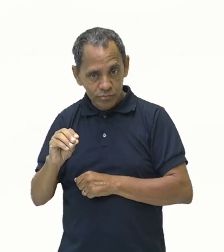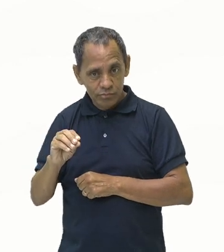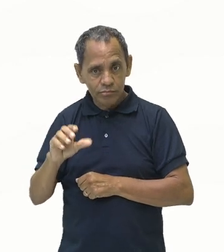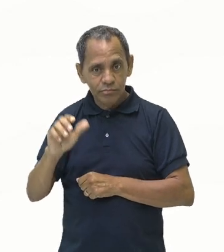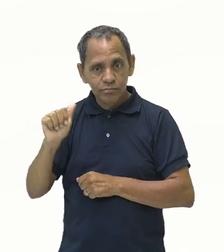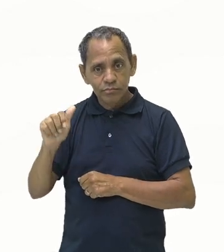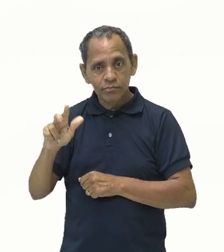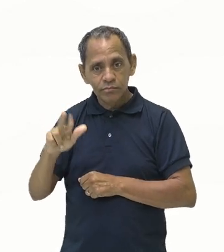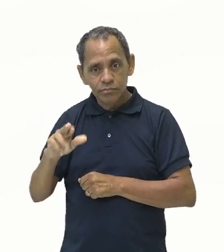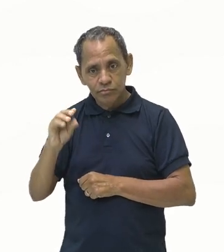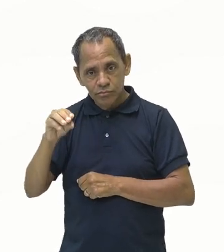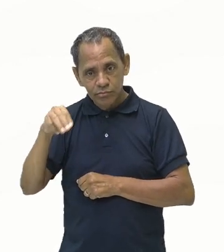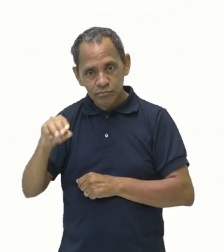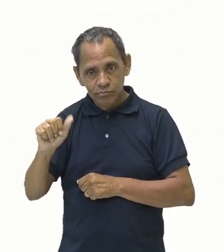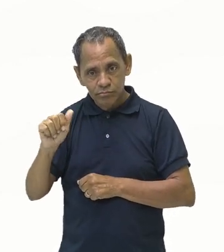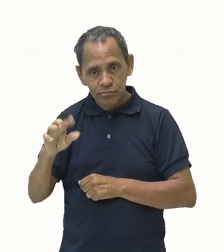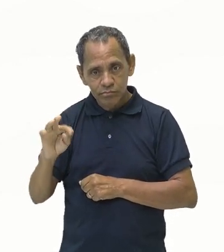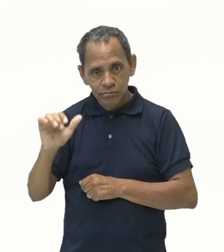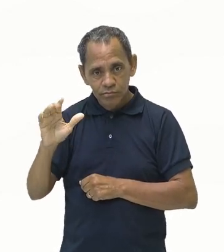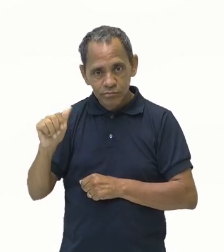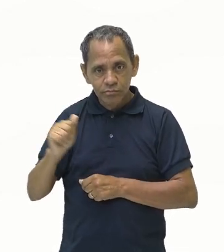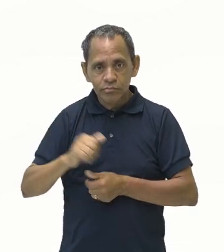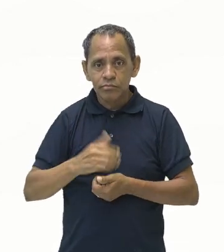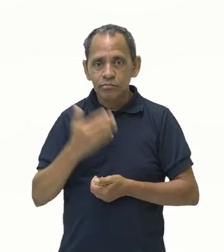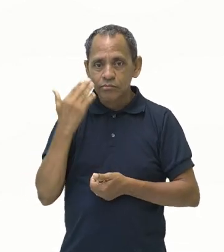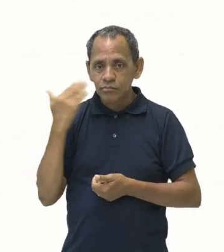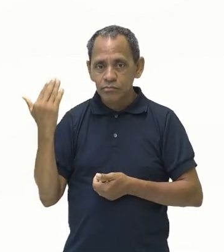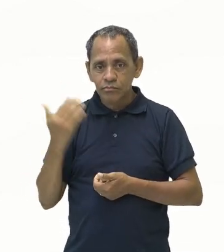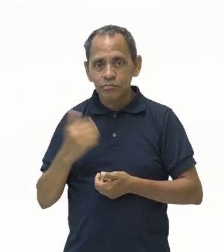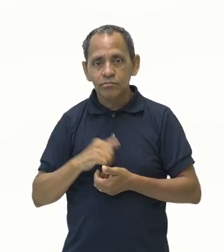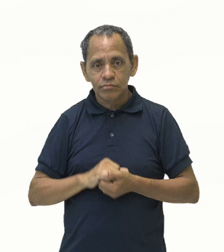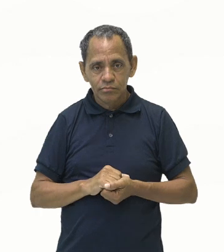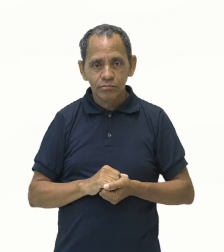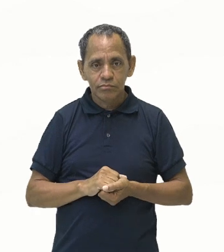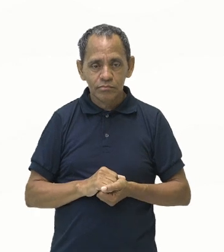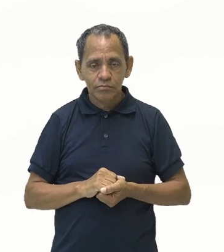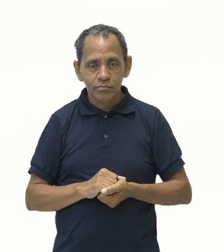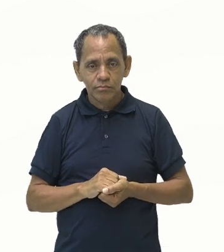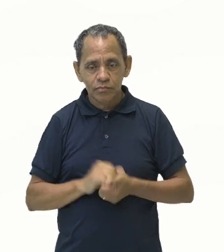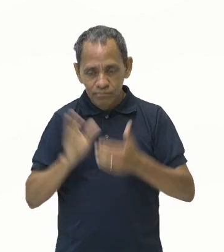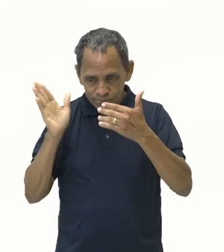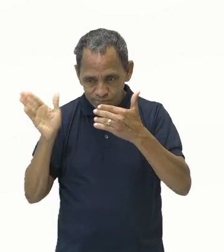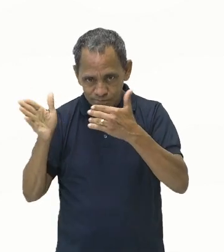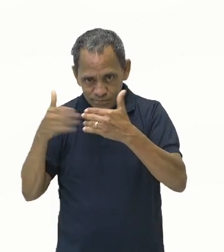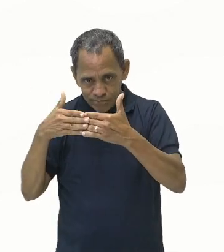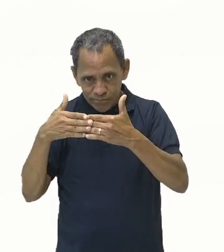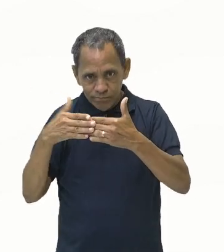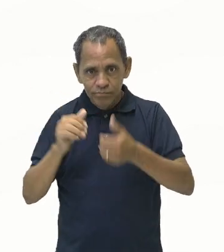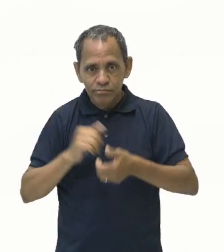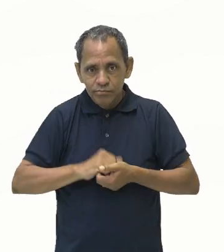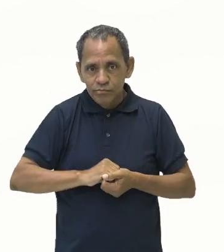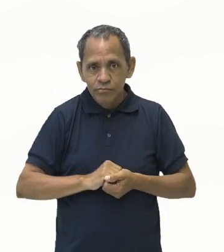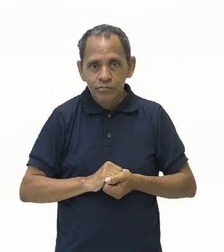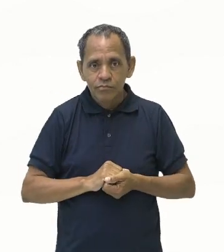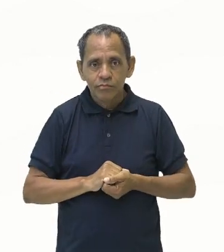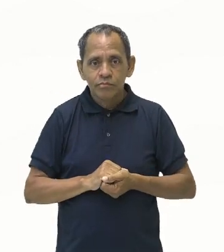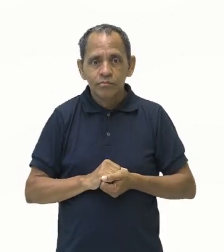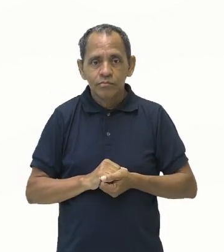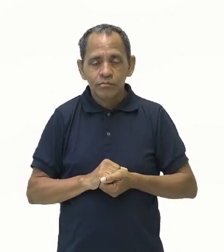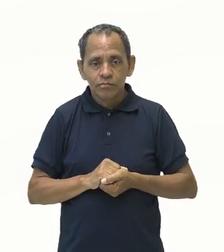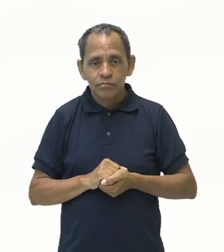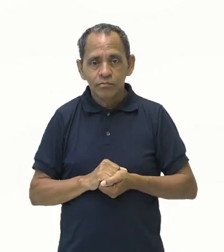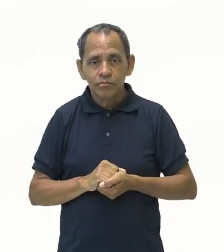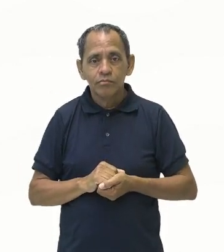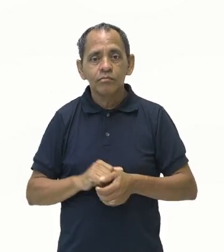ou ela pode ser não aromática, que é apenas fechada mesmo, tá? Mas ela também pode ser mista, ela ter os